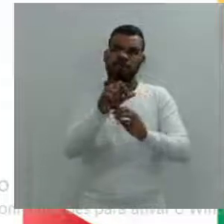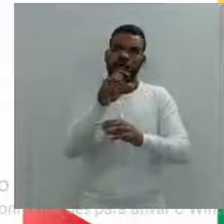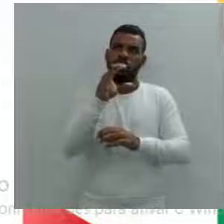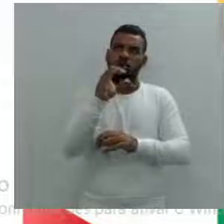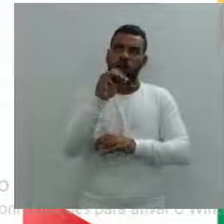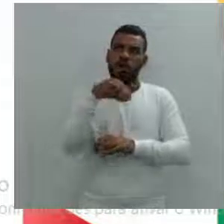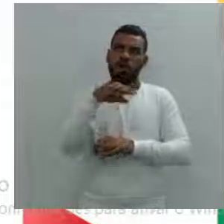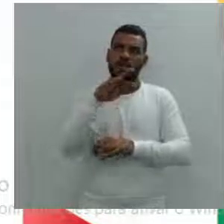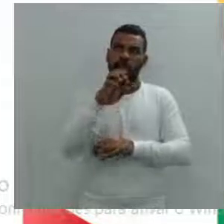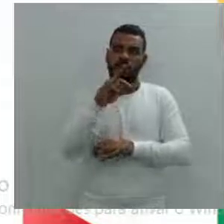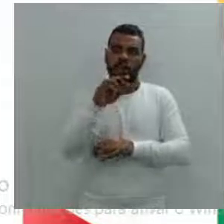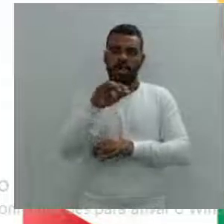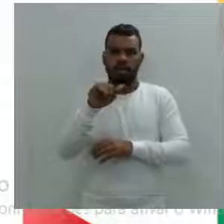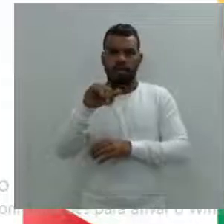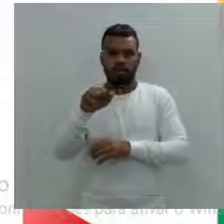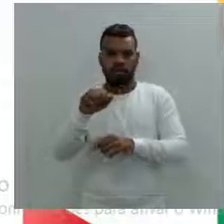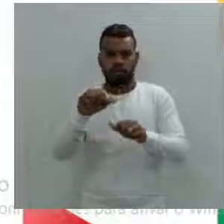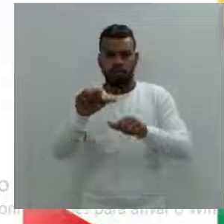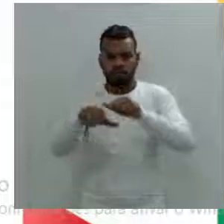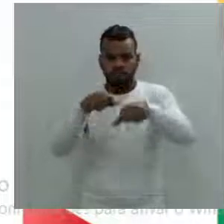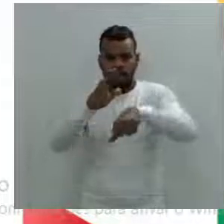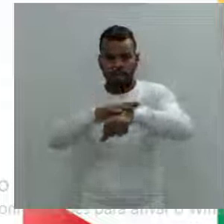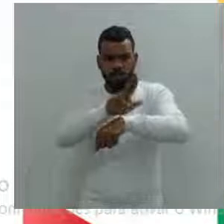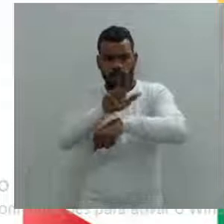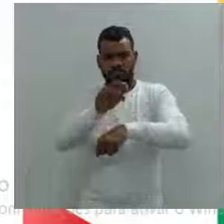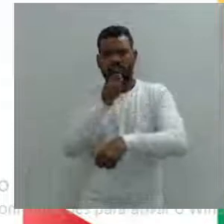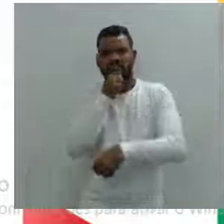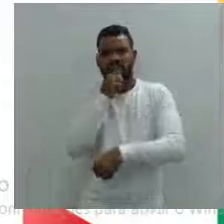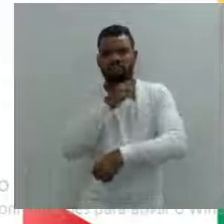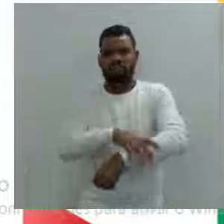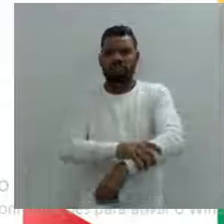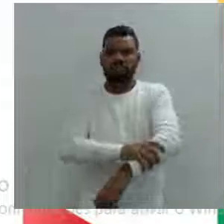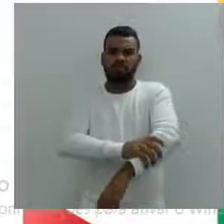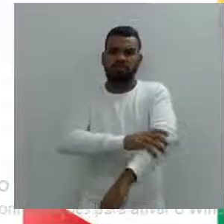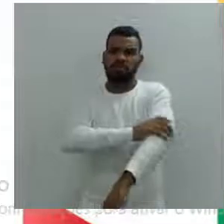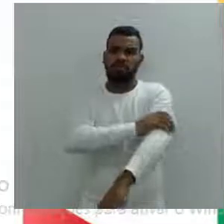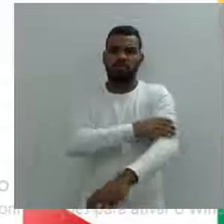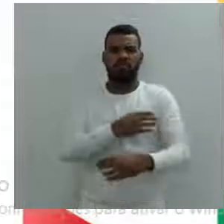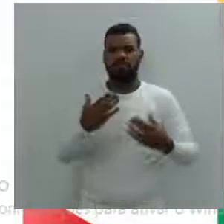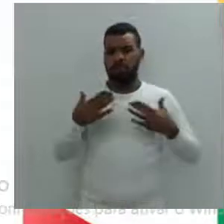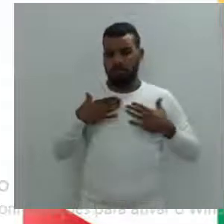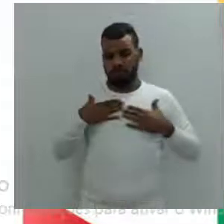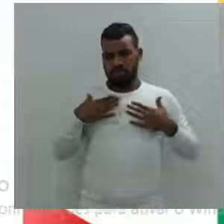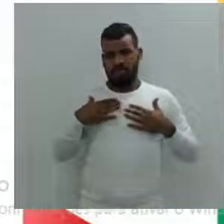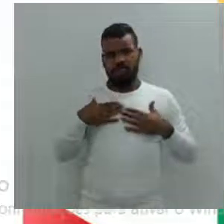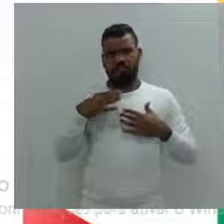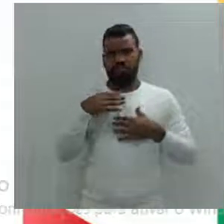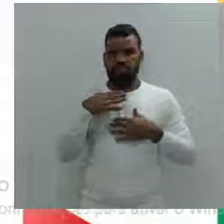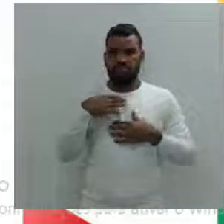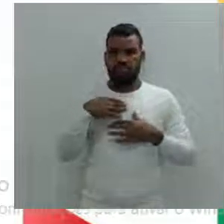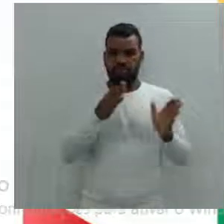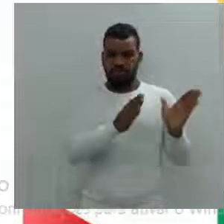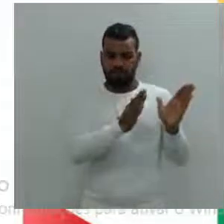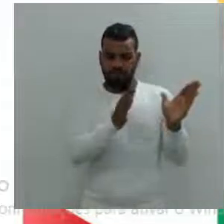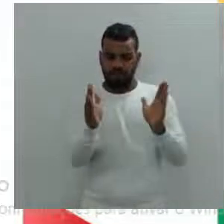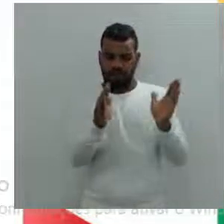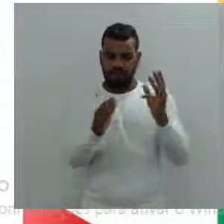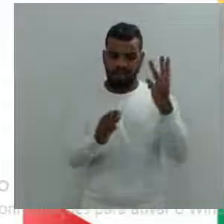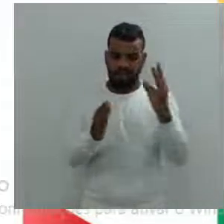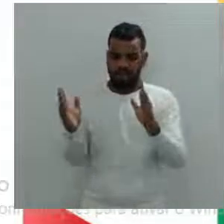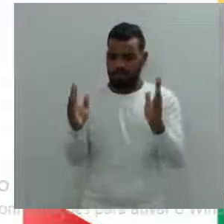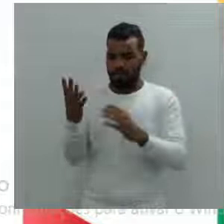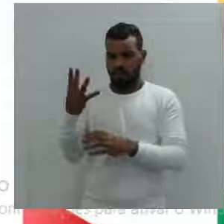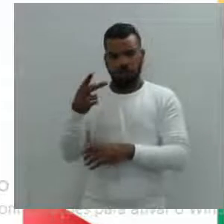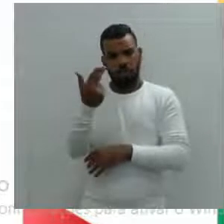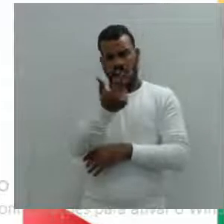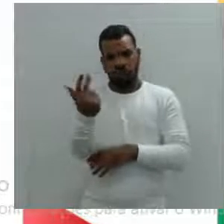contemporânea, e nunca teve uma mudança de nome. Então, para mim, fase 3 e fase 4 é a mesma. Tá certo? O ponto